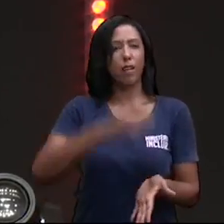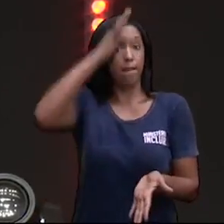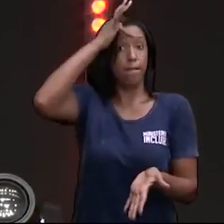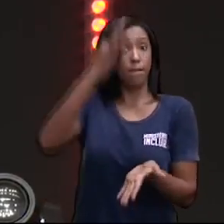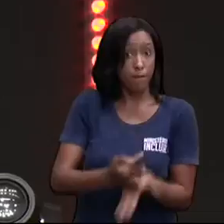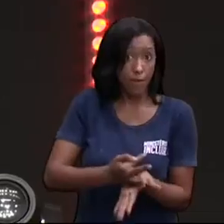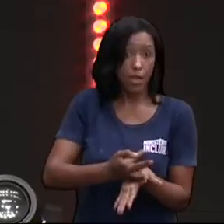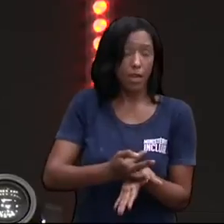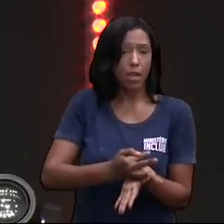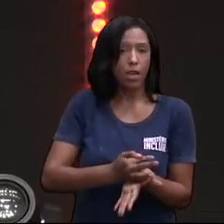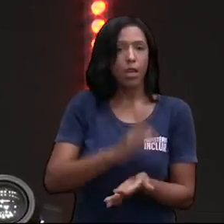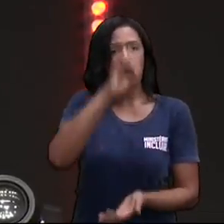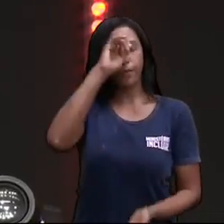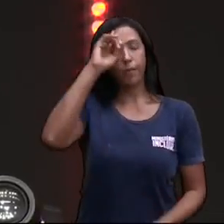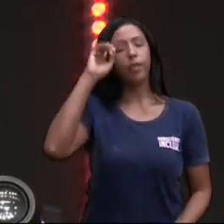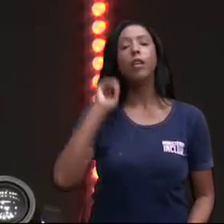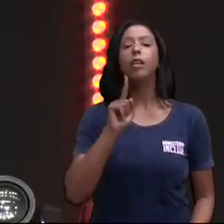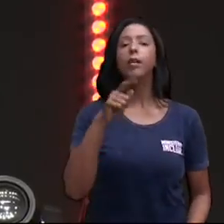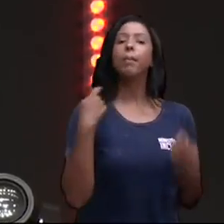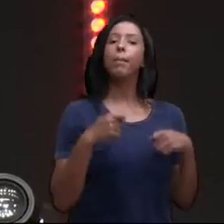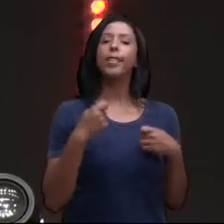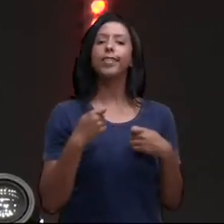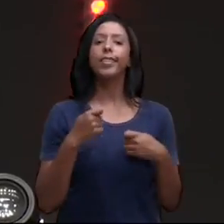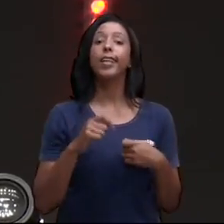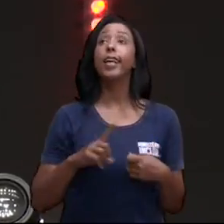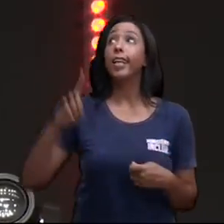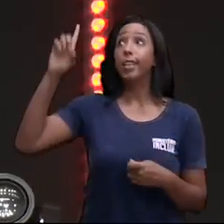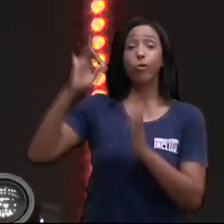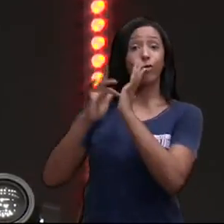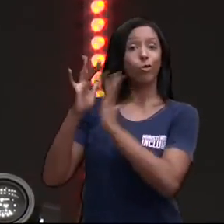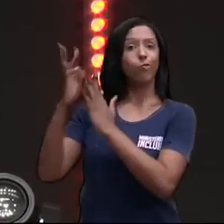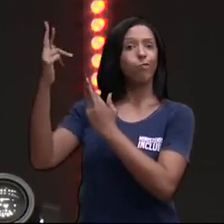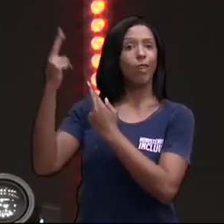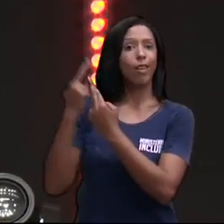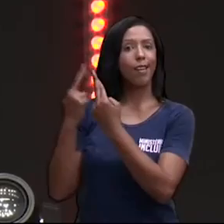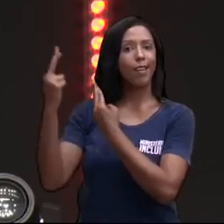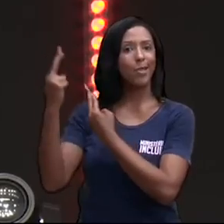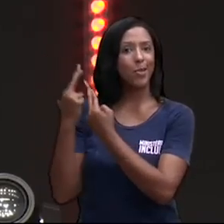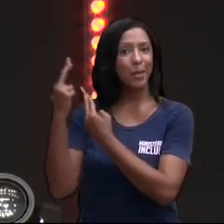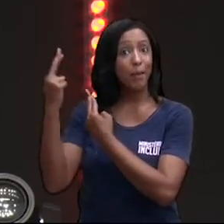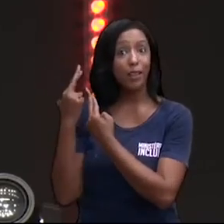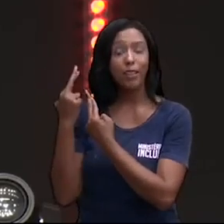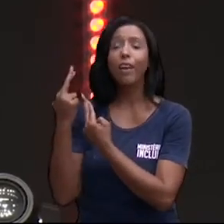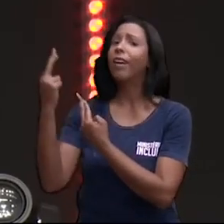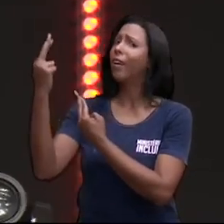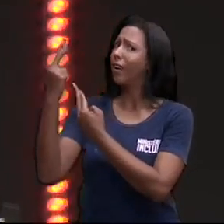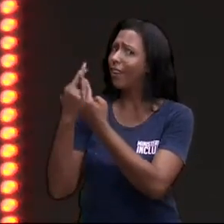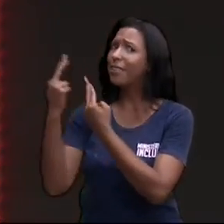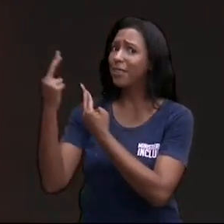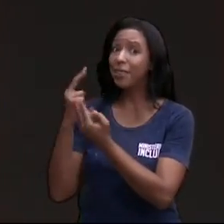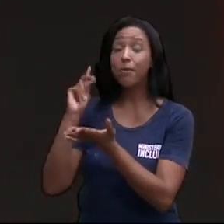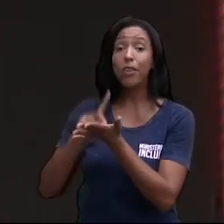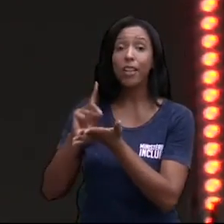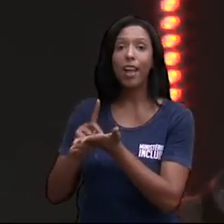fé e se permite se permita ter um relacionamento com Jesus um relacionamento é